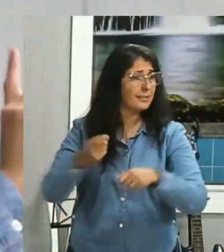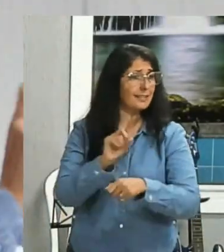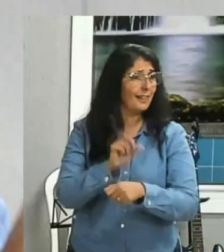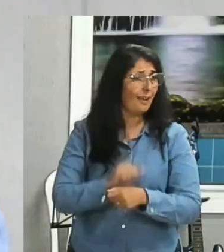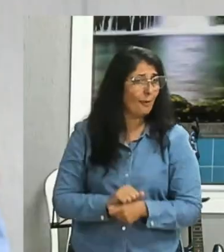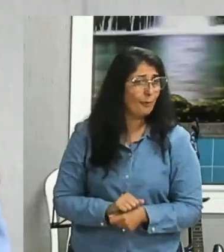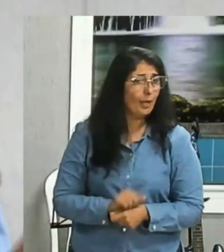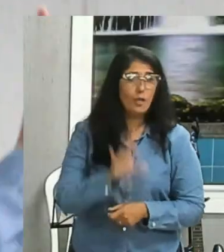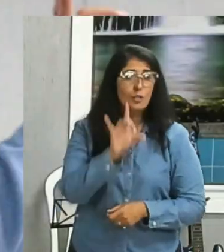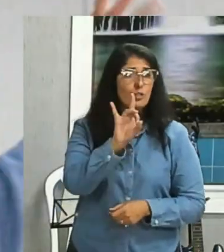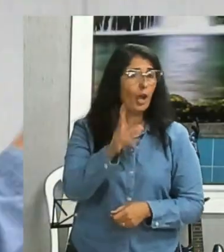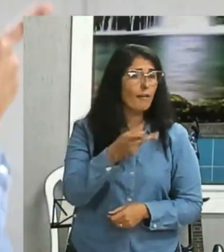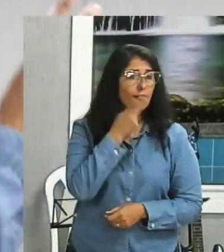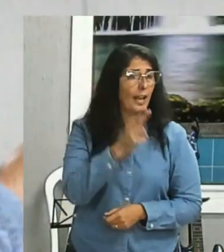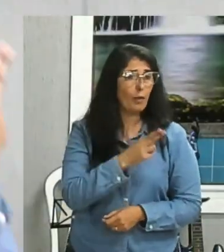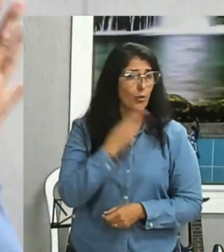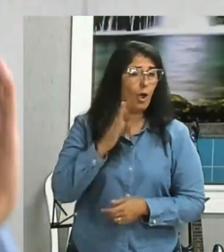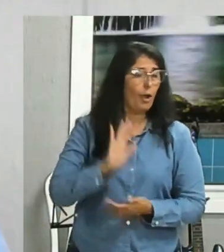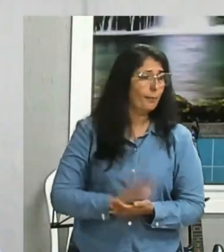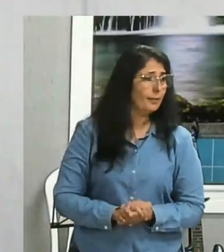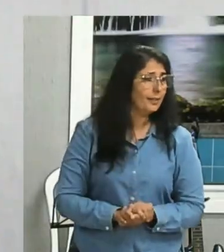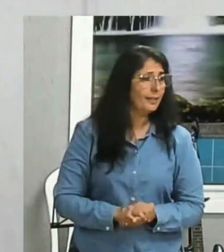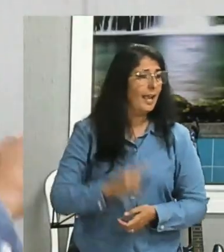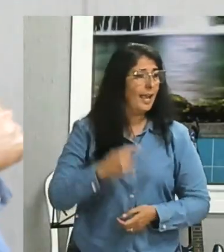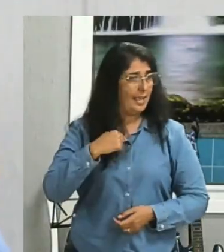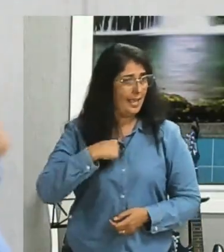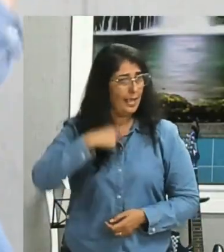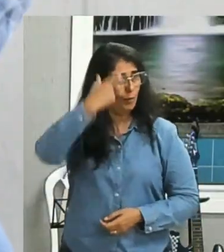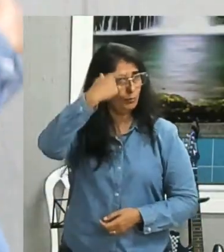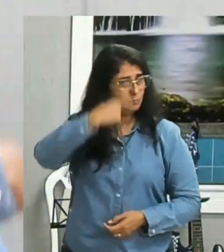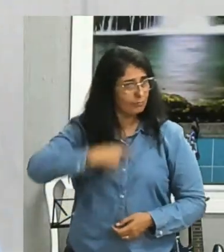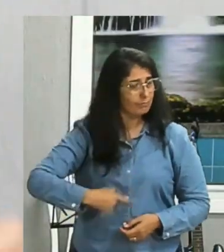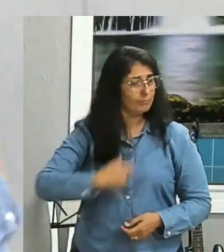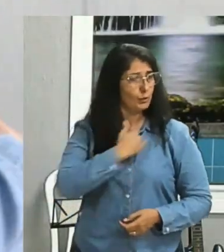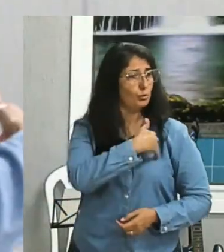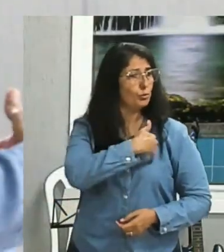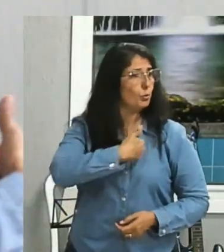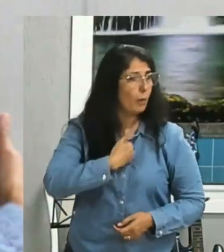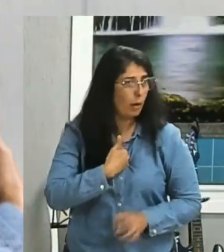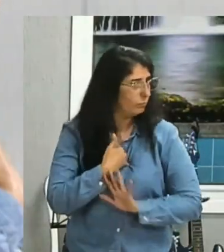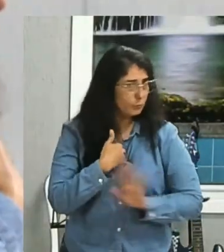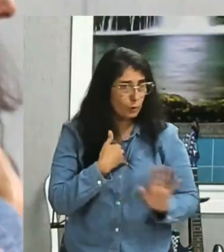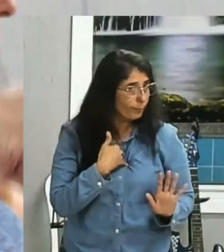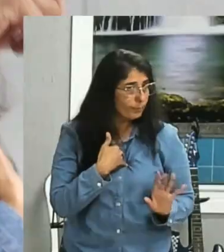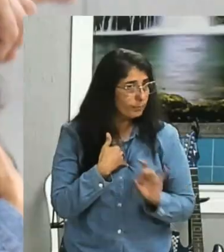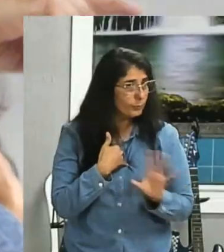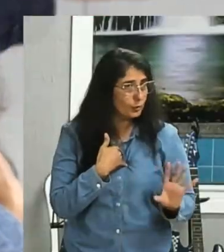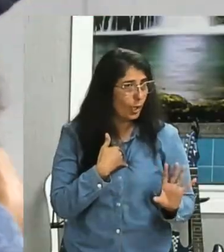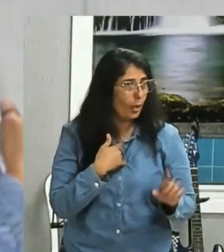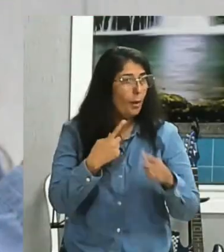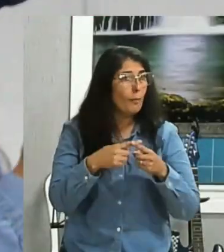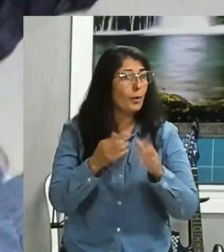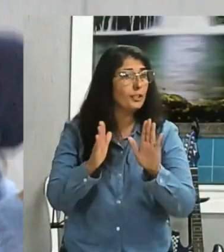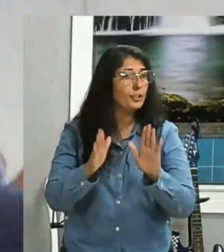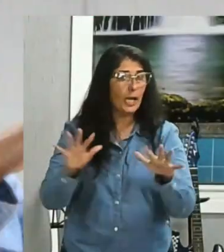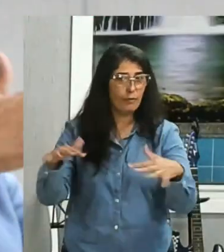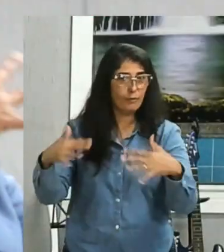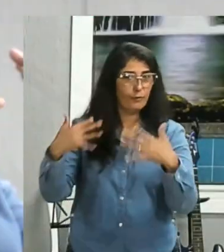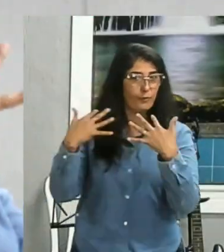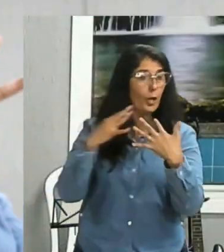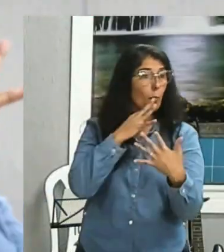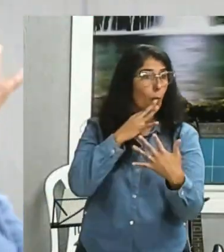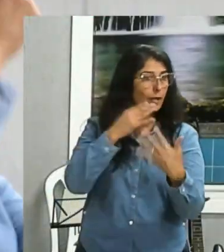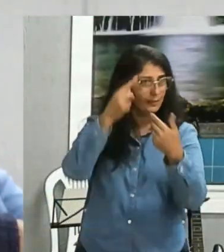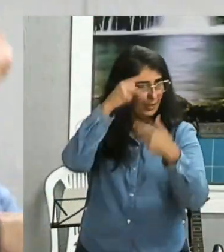bem conhecido por aquelas igrejas lá da Ásia Menor. As igrejas que ele